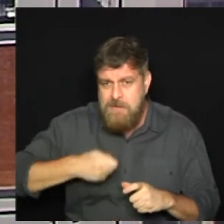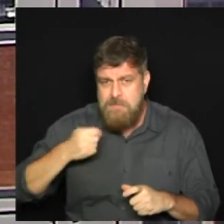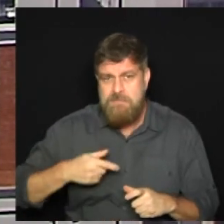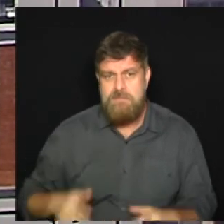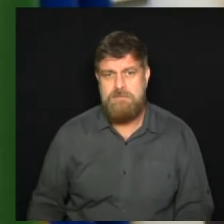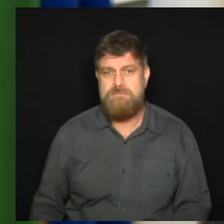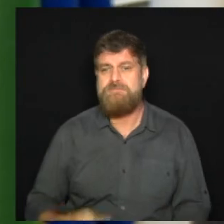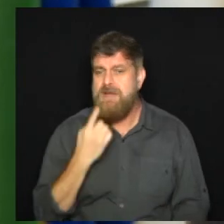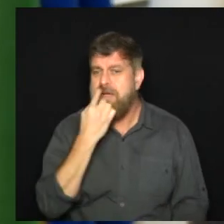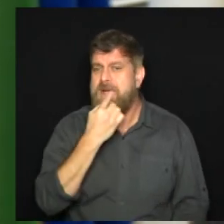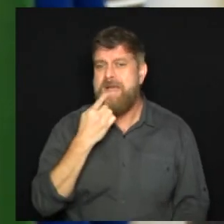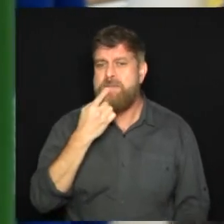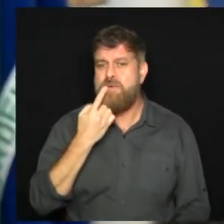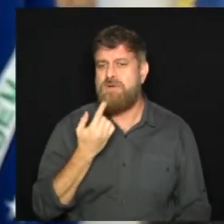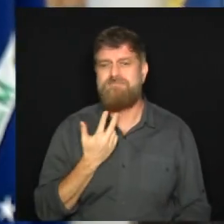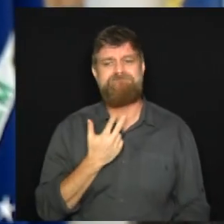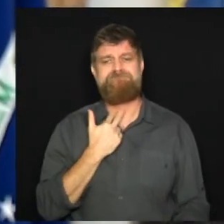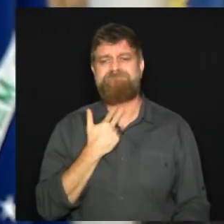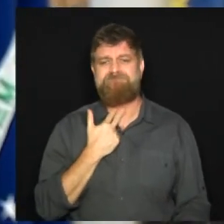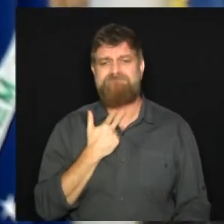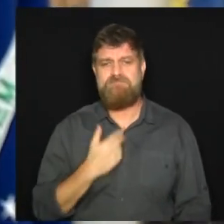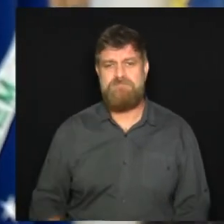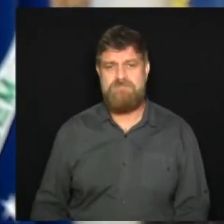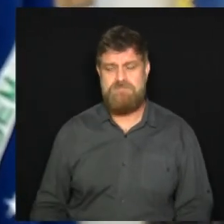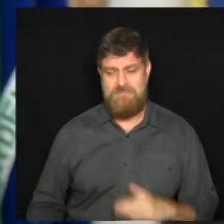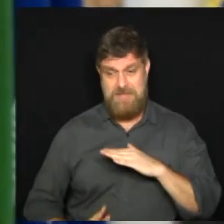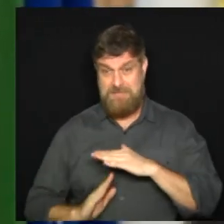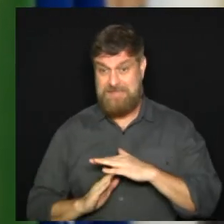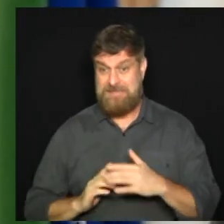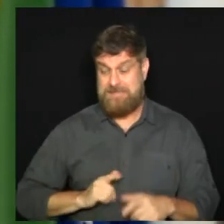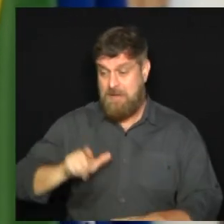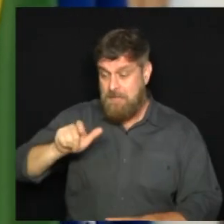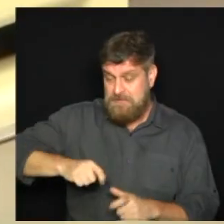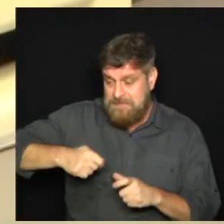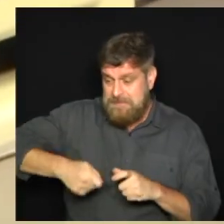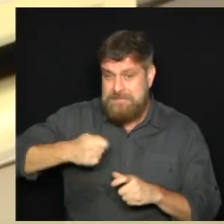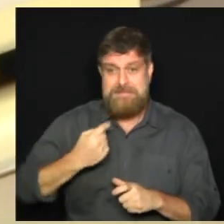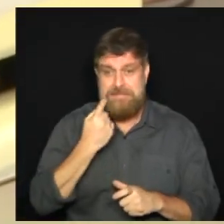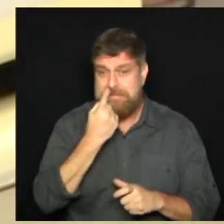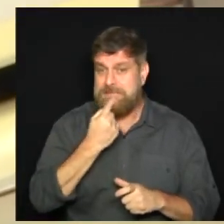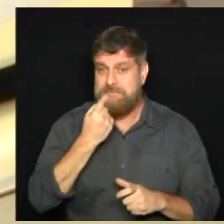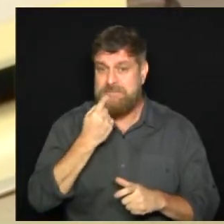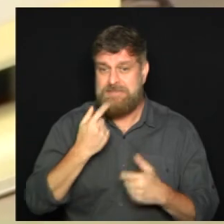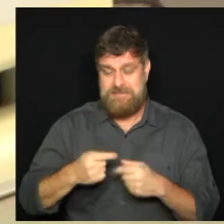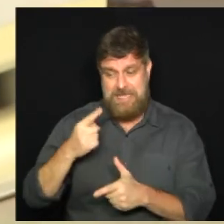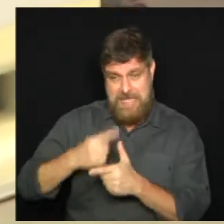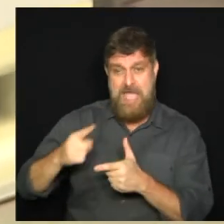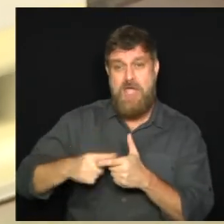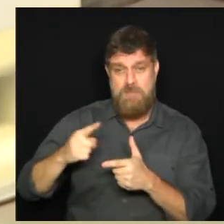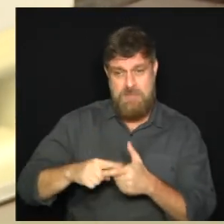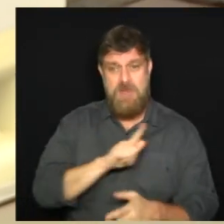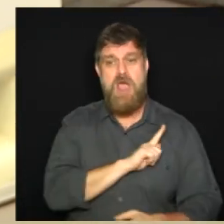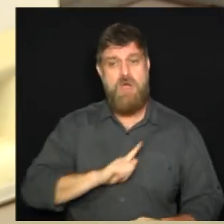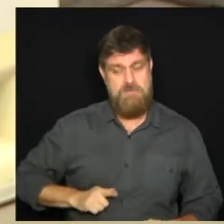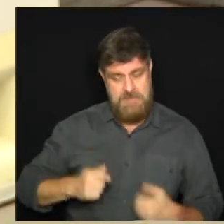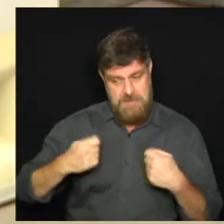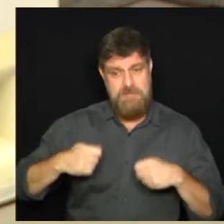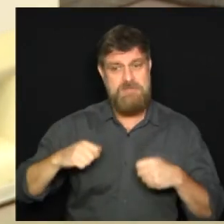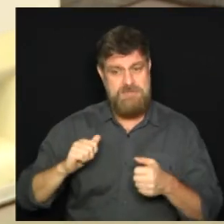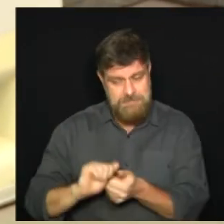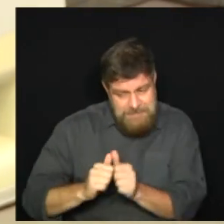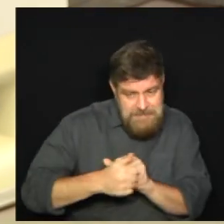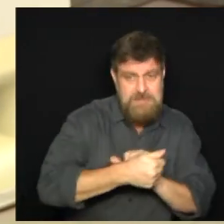boca. O vereador diz que privar alguém incapaz de sua alimentação é um problema que o Estado deveria corrigir por